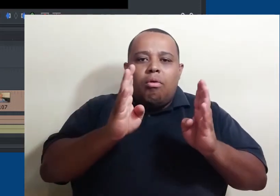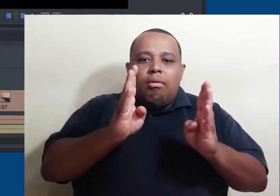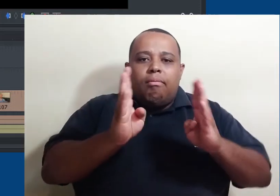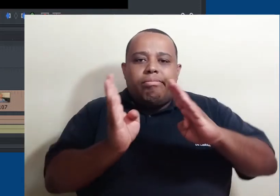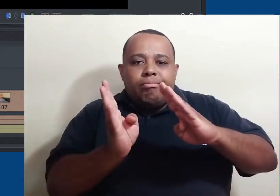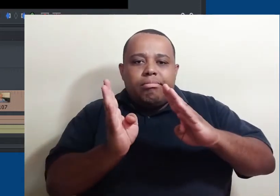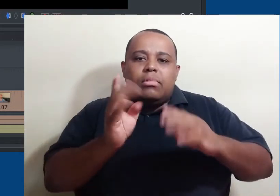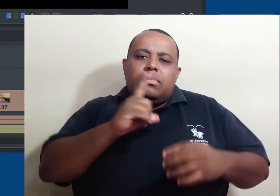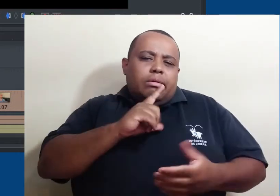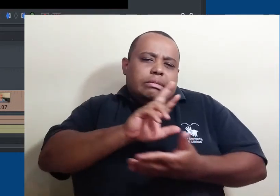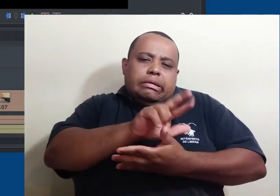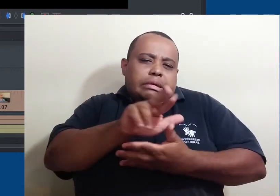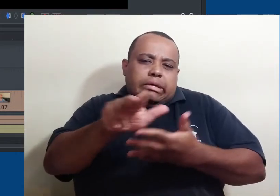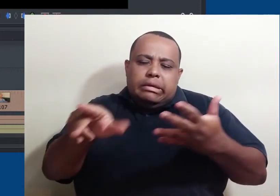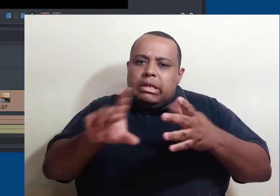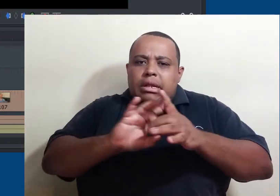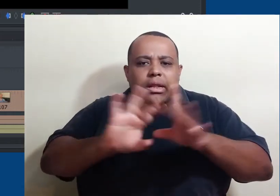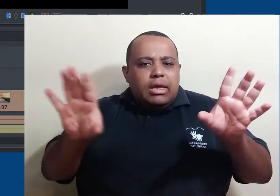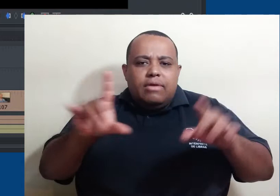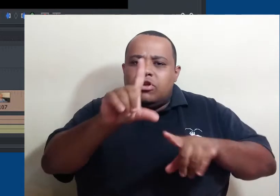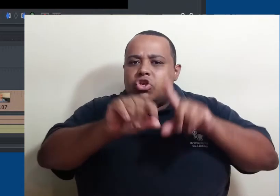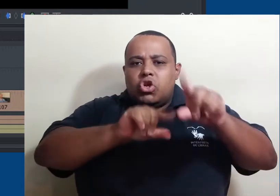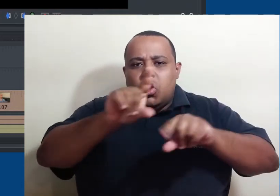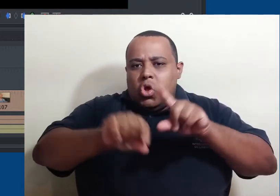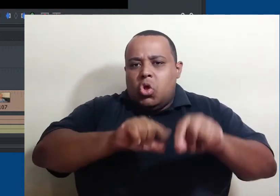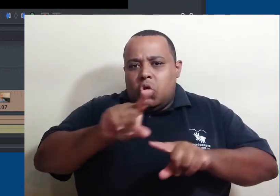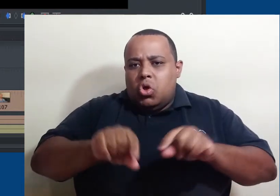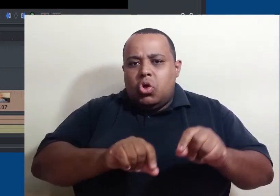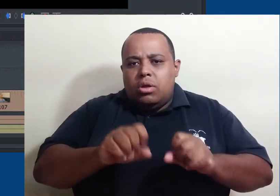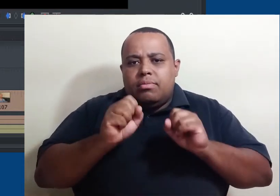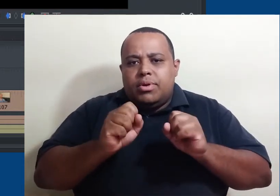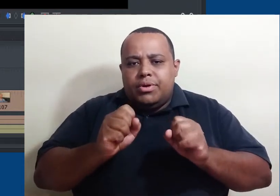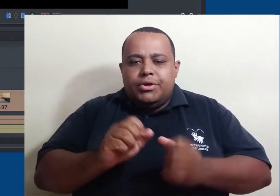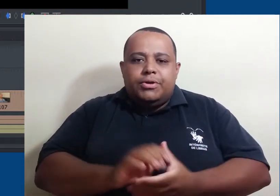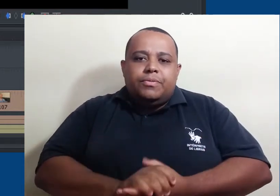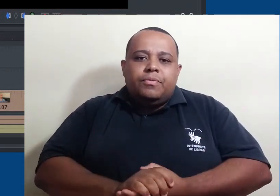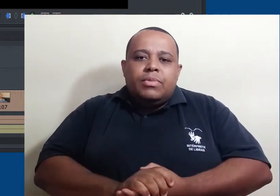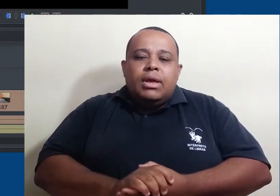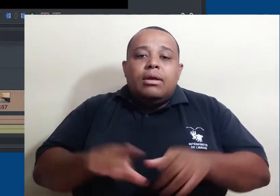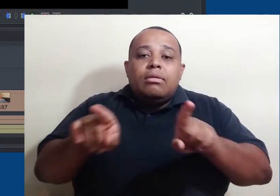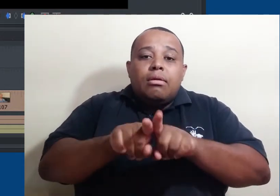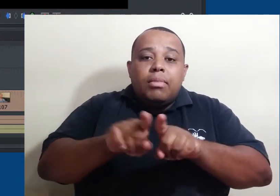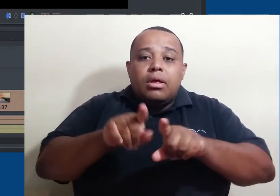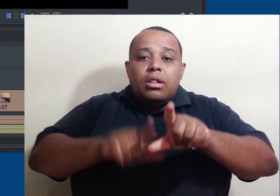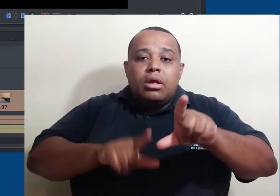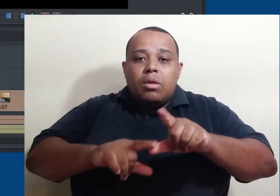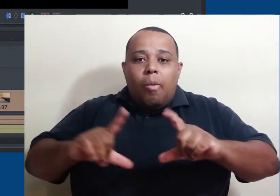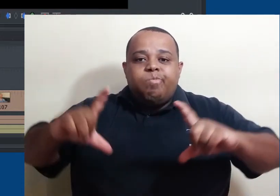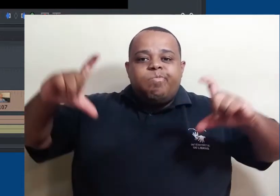meu computador que não vem com ele, mas você vai ter uma seleção básica de fontes para você usar. Você pode mudar o tamanho, você pode mudar